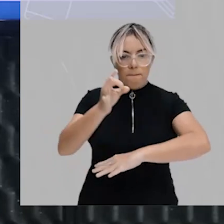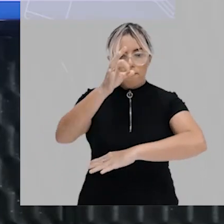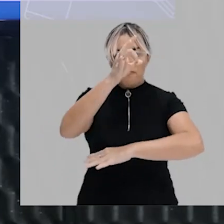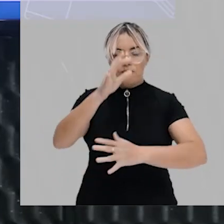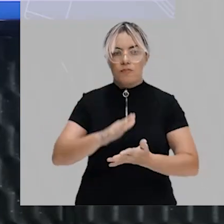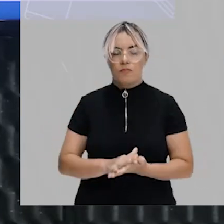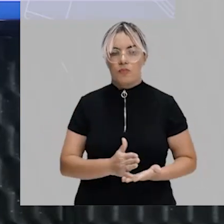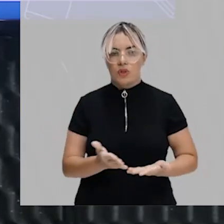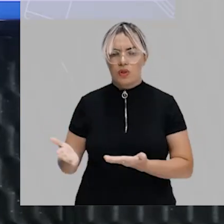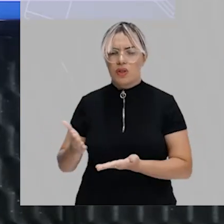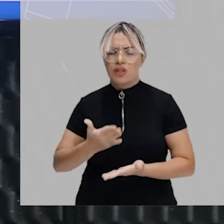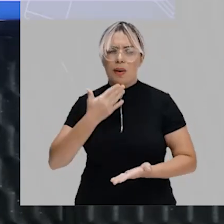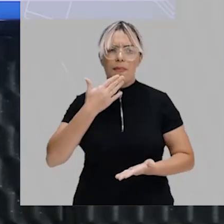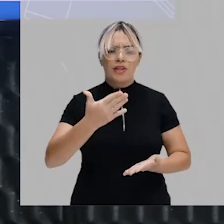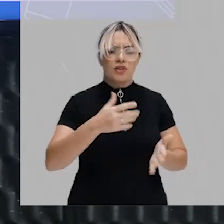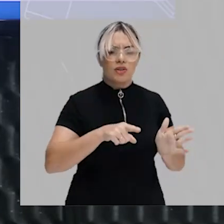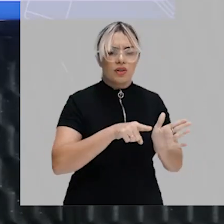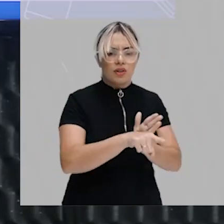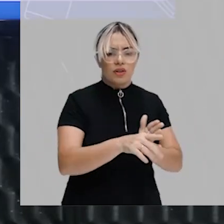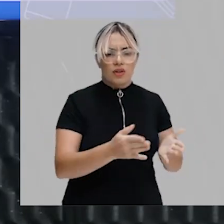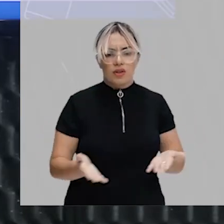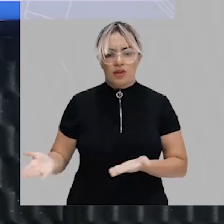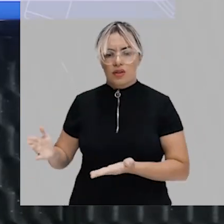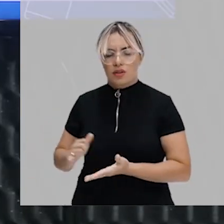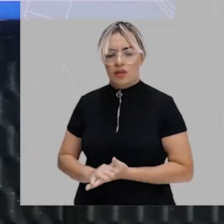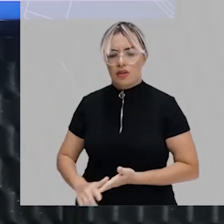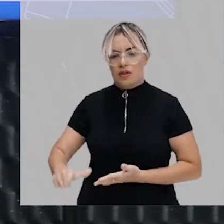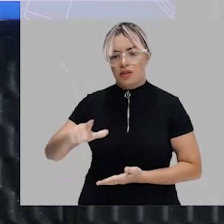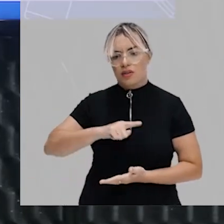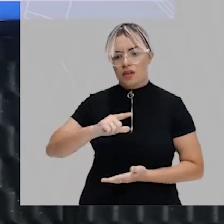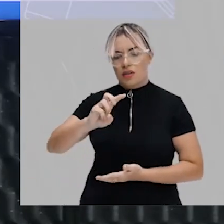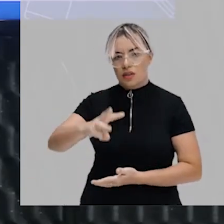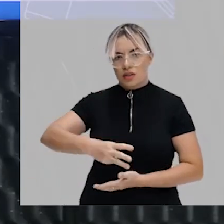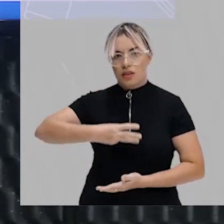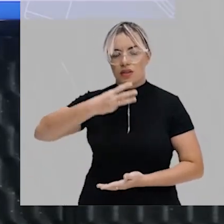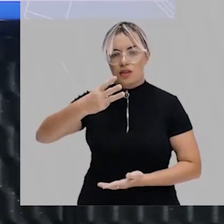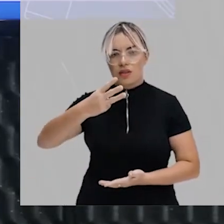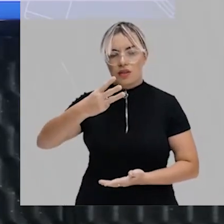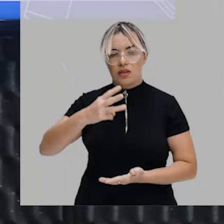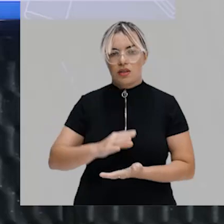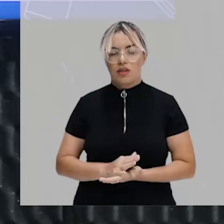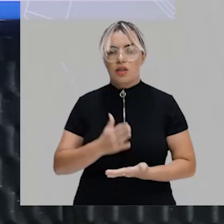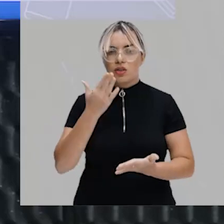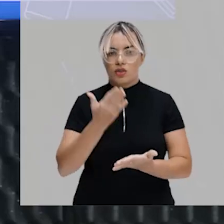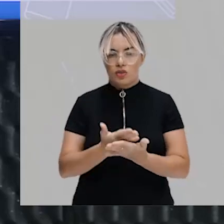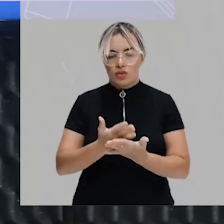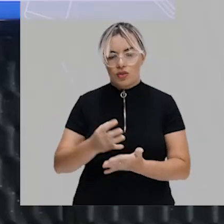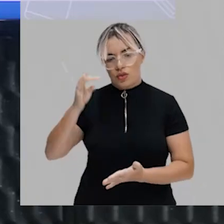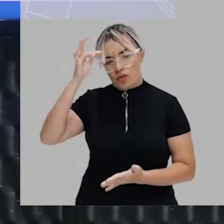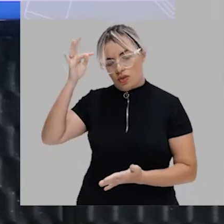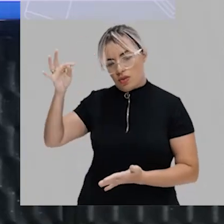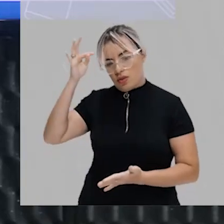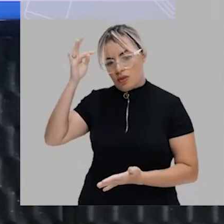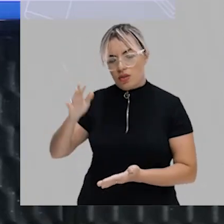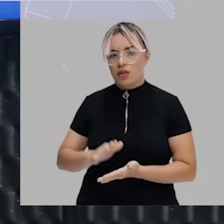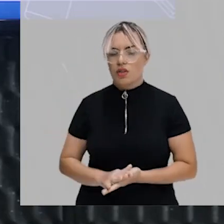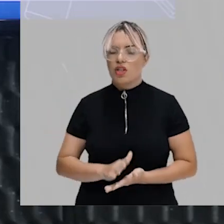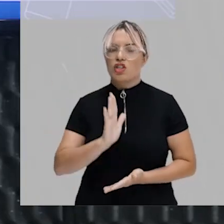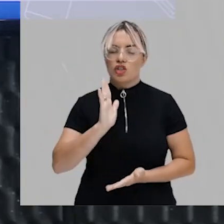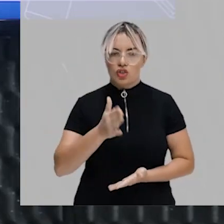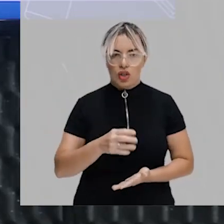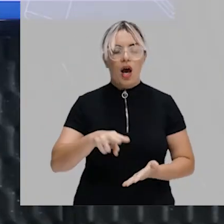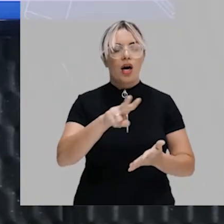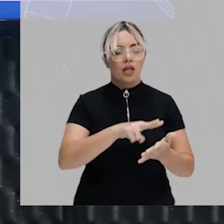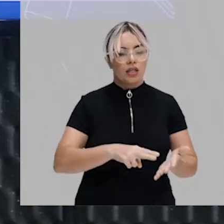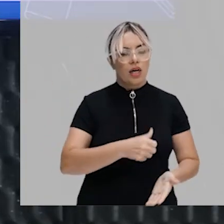ele está pedindo aqui na questão? Aqui está dizendo que tem três afirmações. Eu vou ler já essas três afirmações, eu já acabei de ler a primeira.